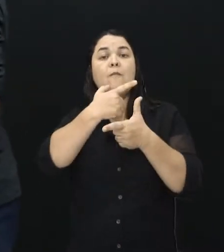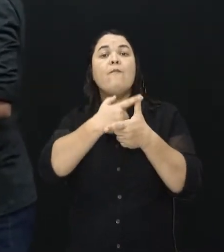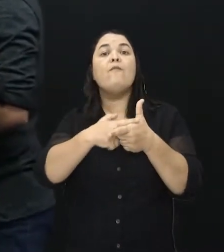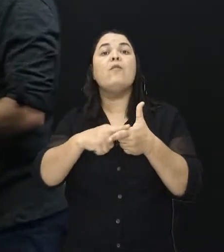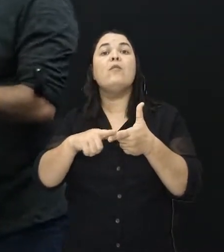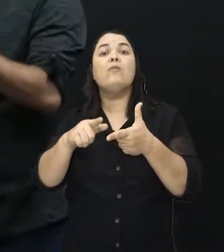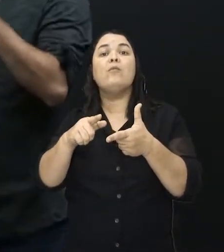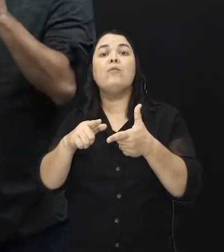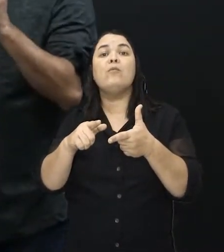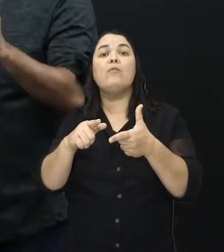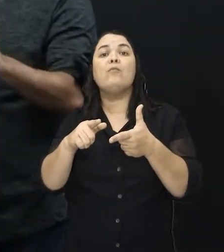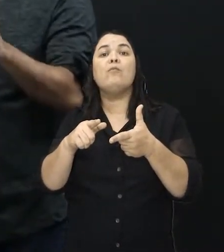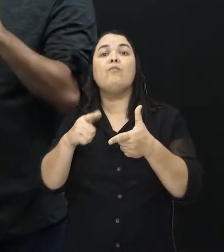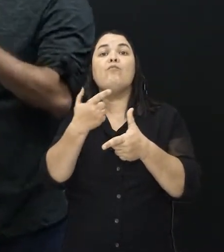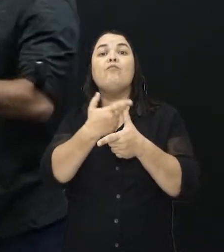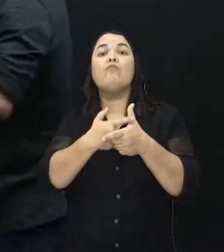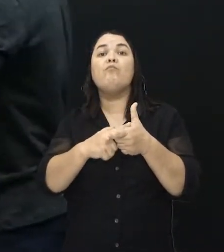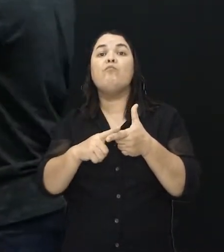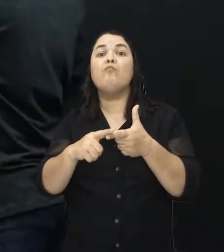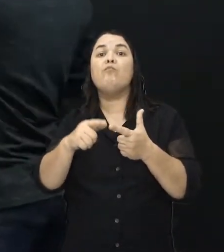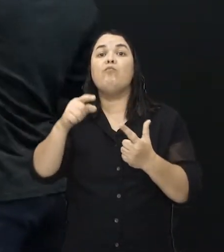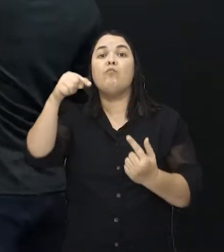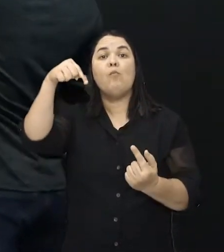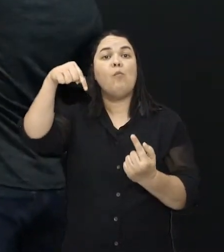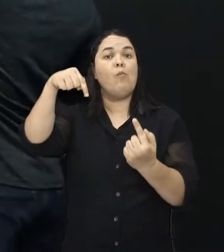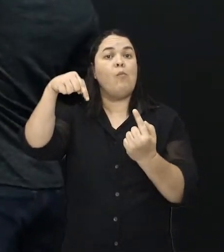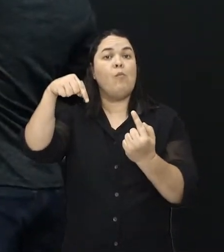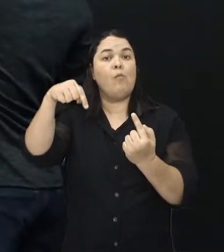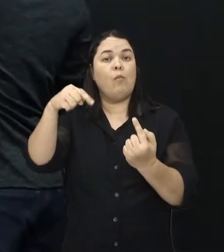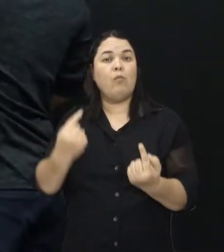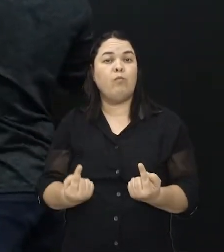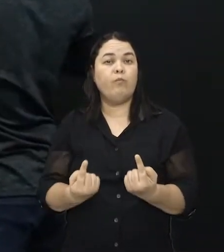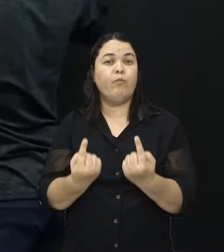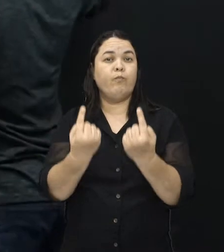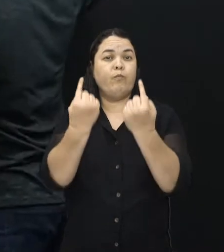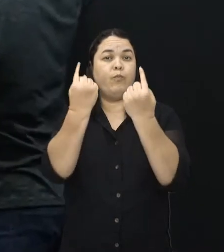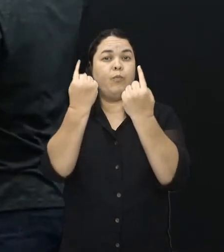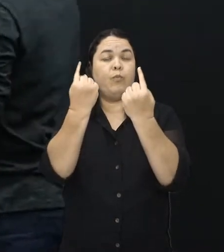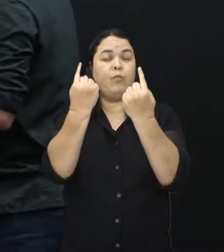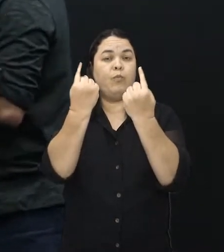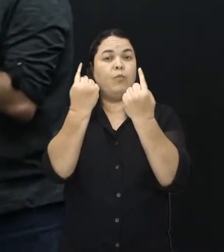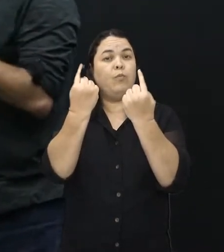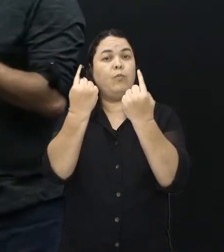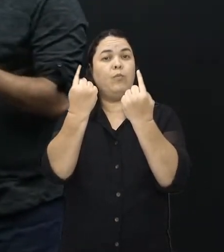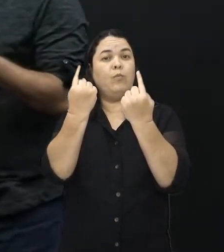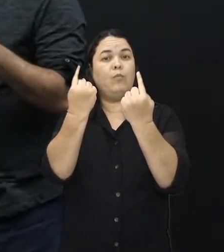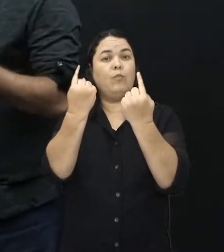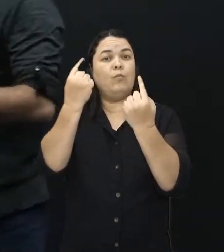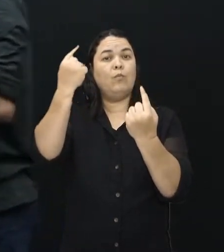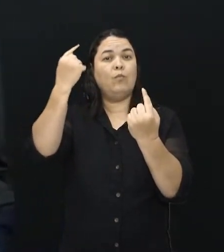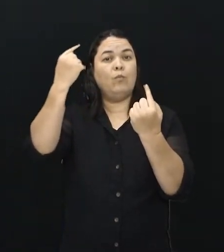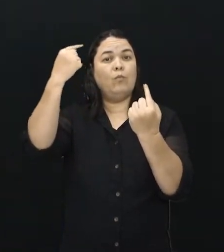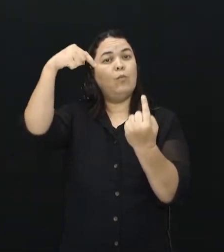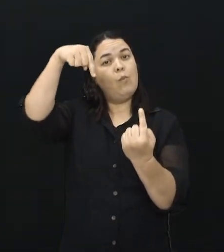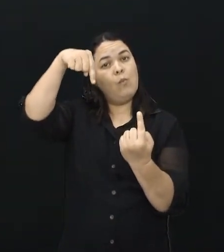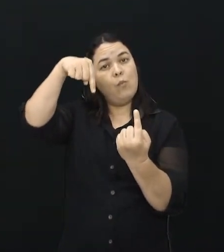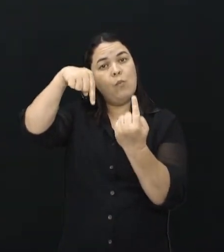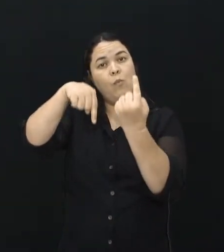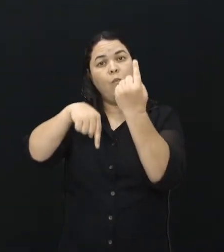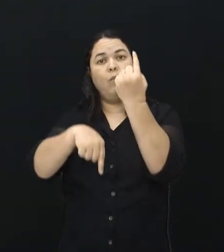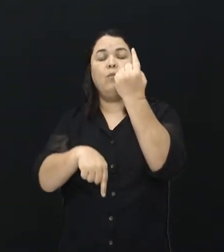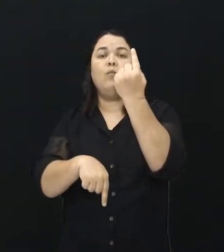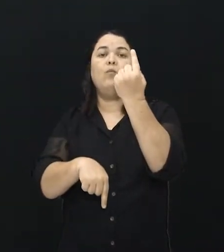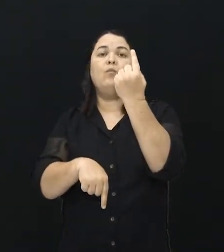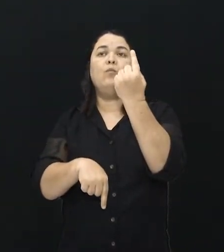número em partes diretamente proporcionais a 1, 2 e 3 e inversamente proporcionais